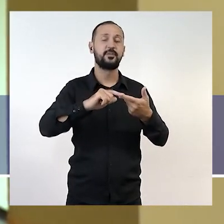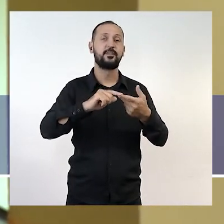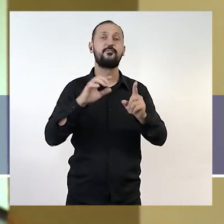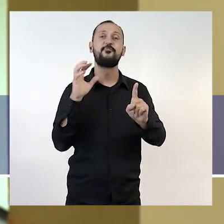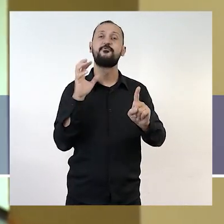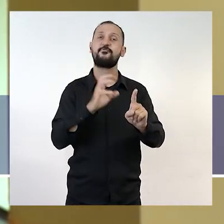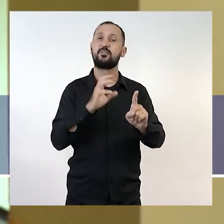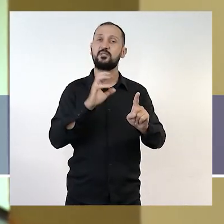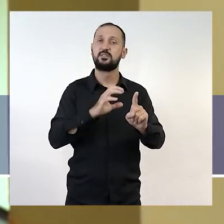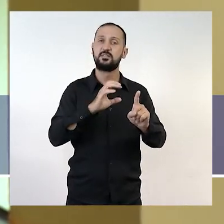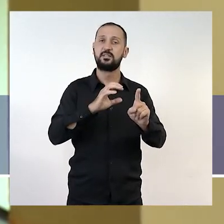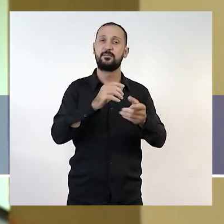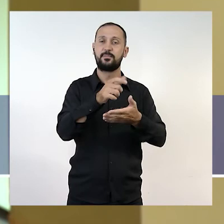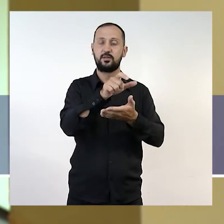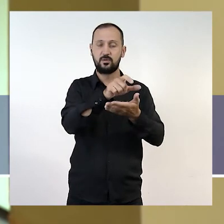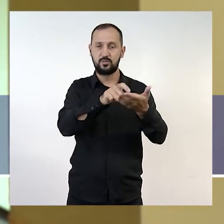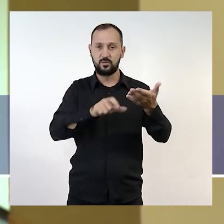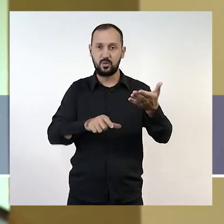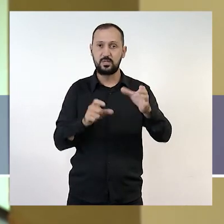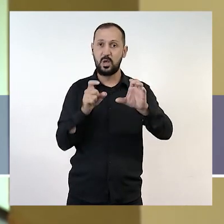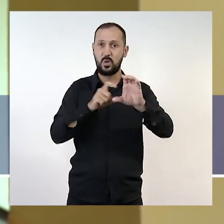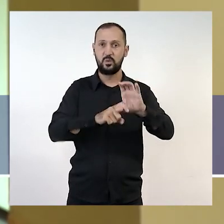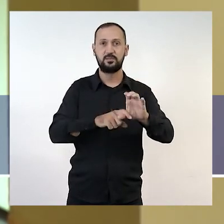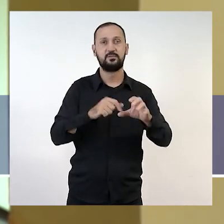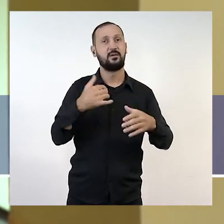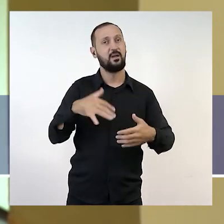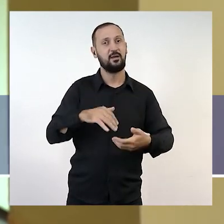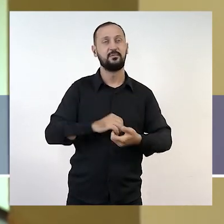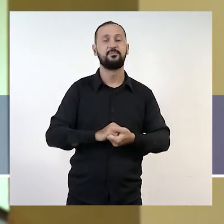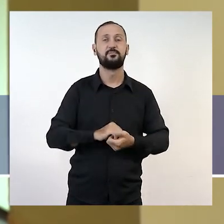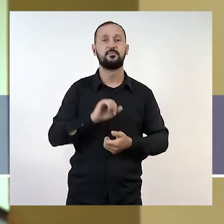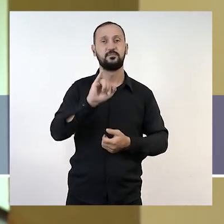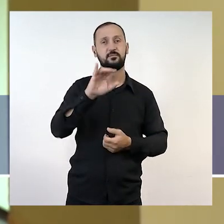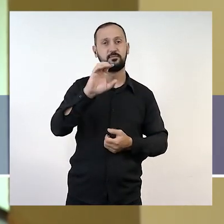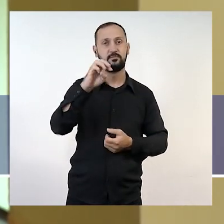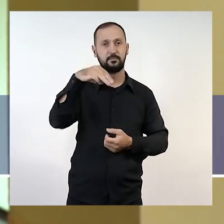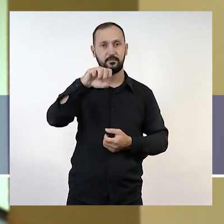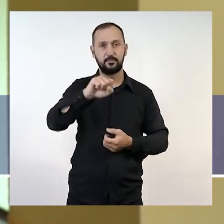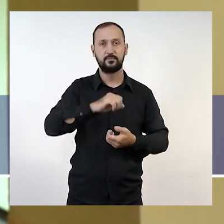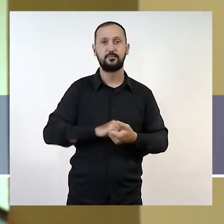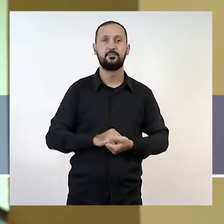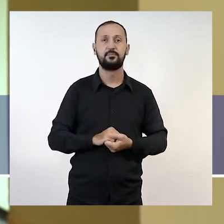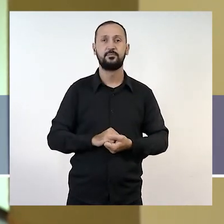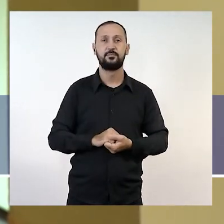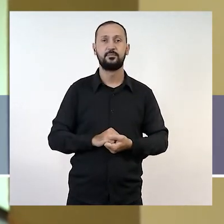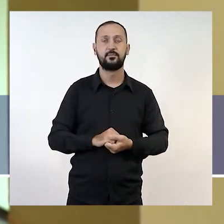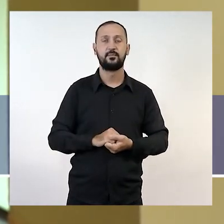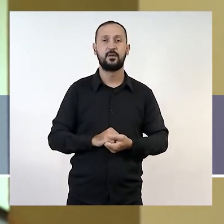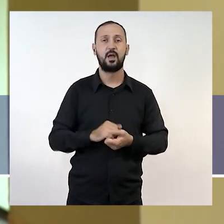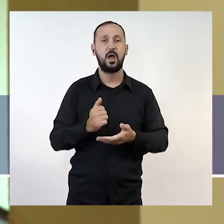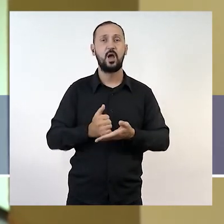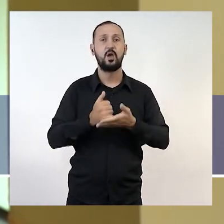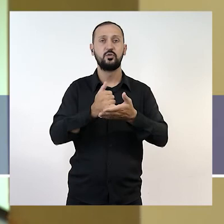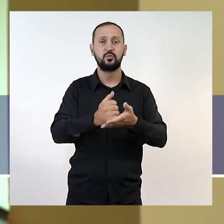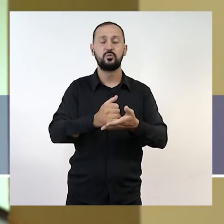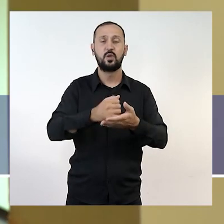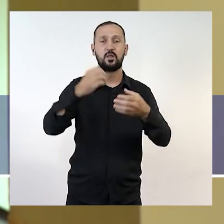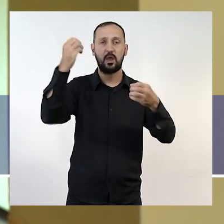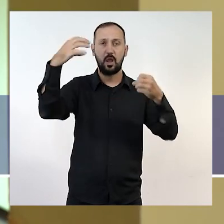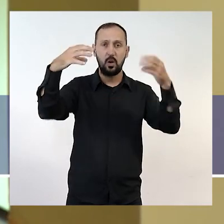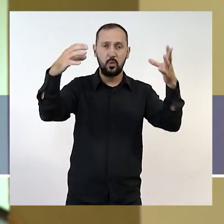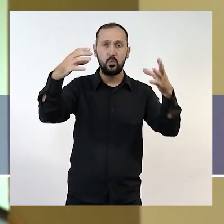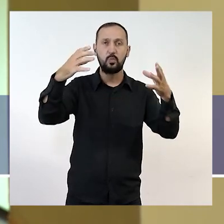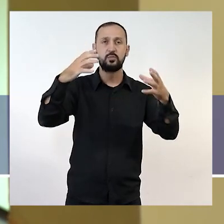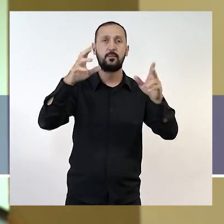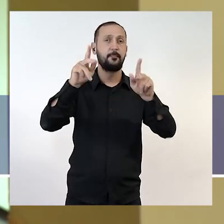que levam a conta ser um pouco maior. O ICMS, a contribuição de